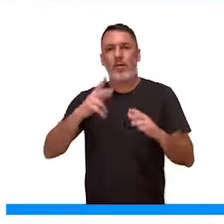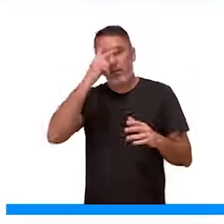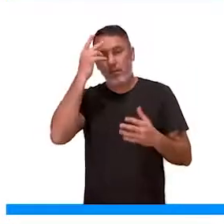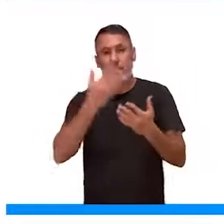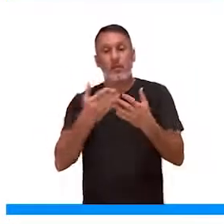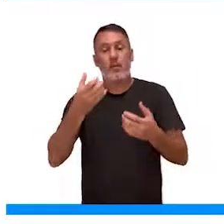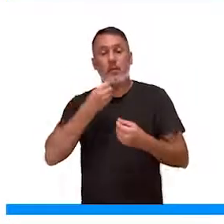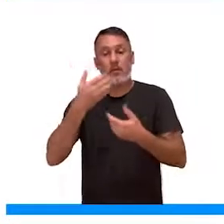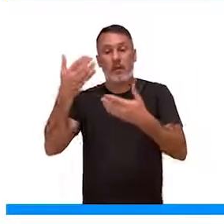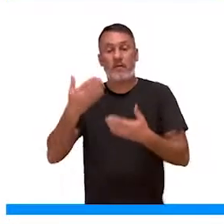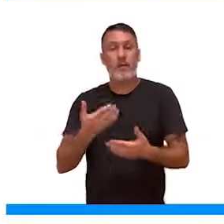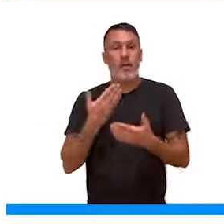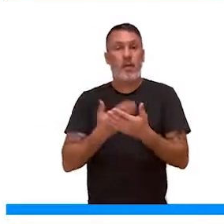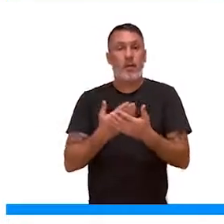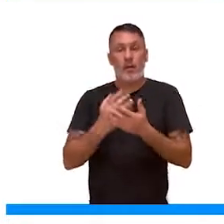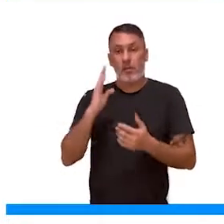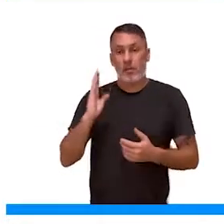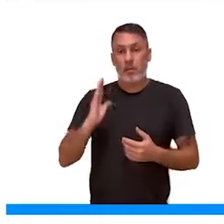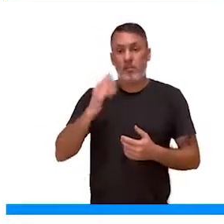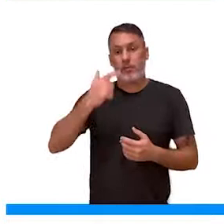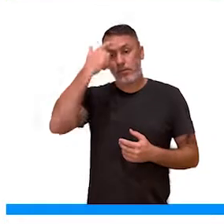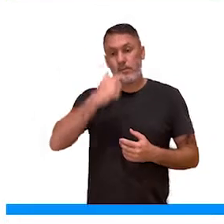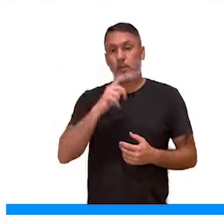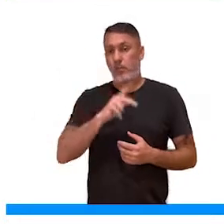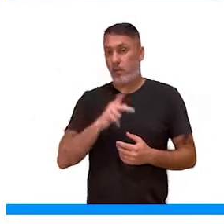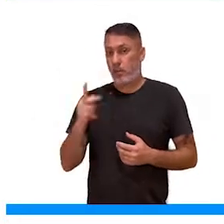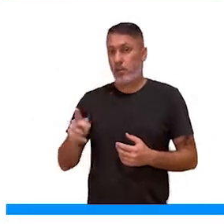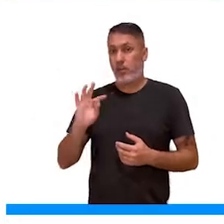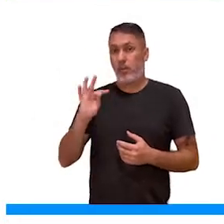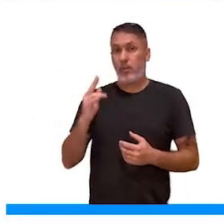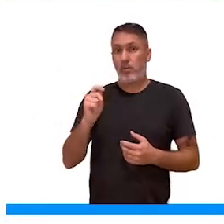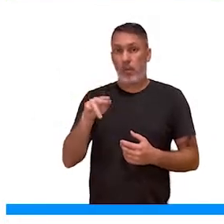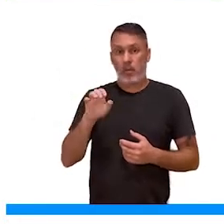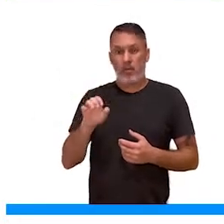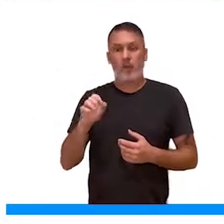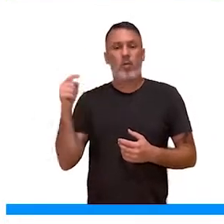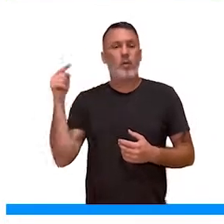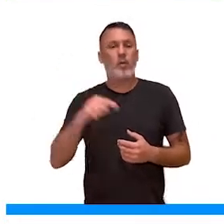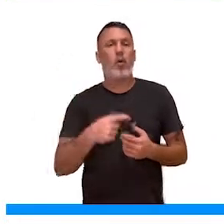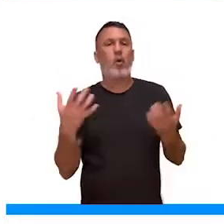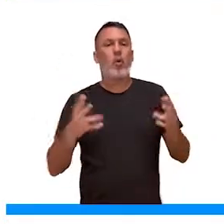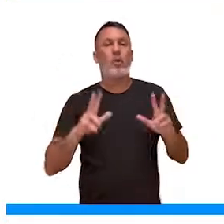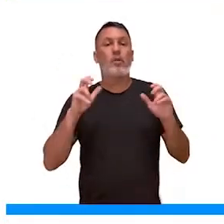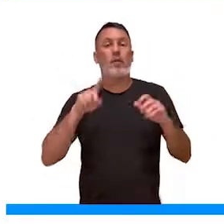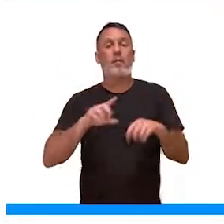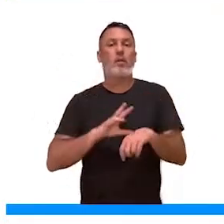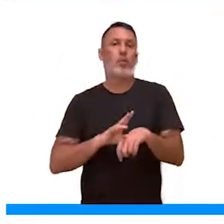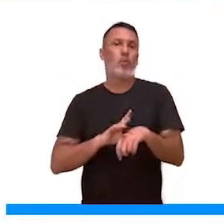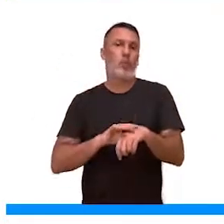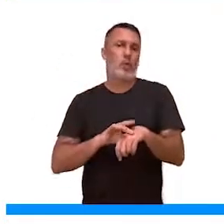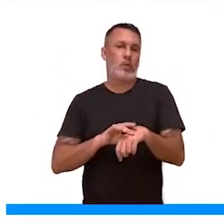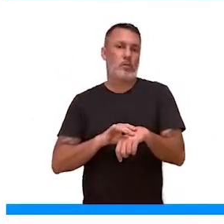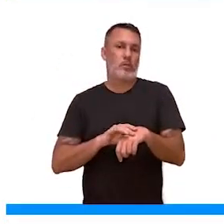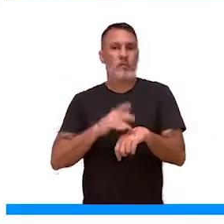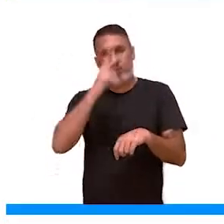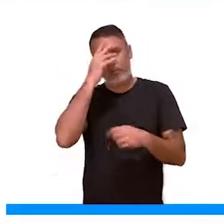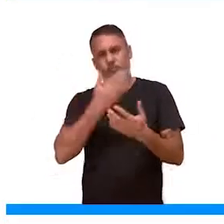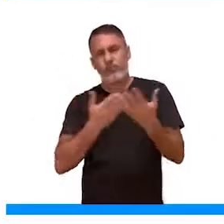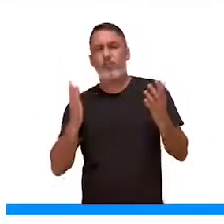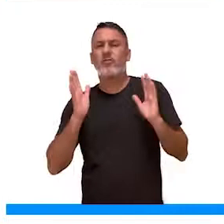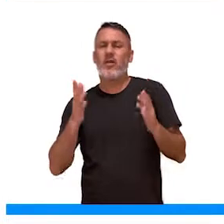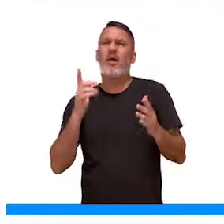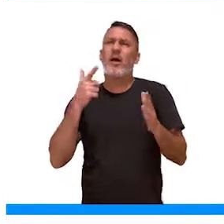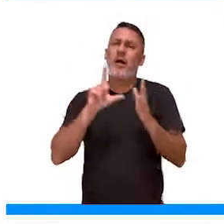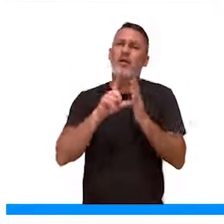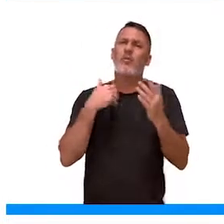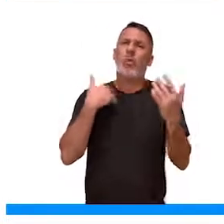Olá pessoal, bem-vindos a mais uma aula de Biologia comigo, professora Tayane. Hoje a gente vai falar um pouquinho sobre as doenças. Galerinha, a